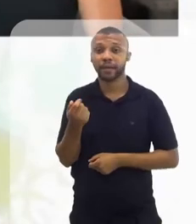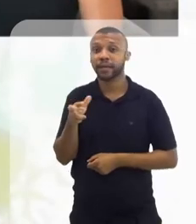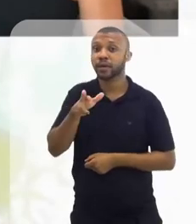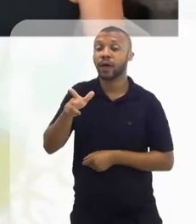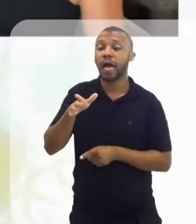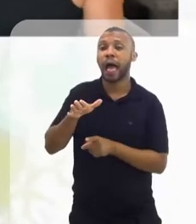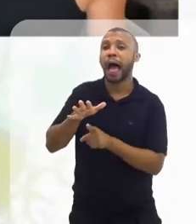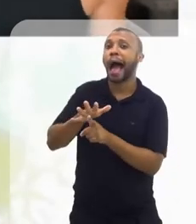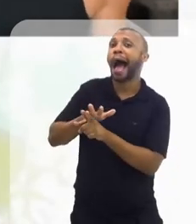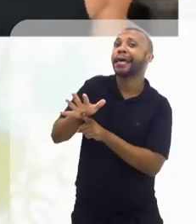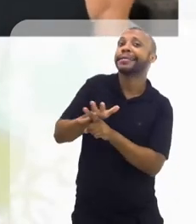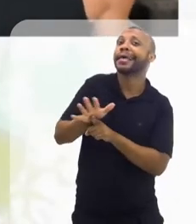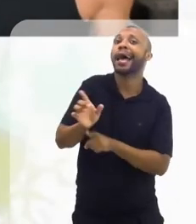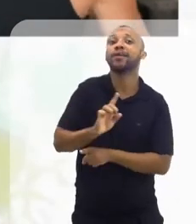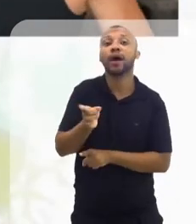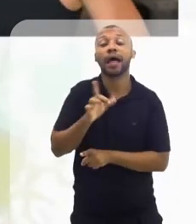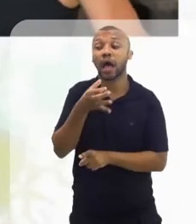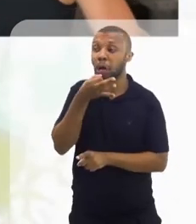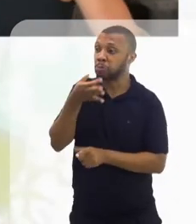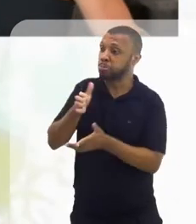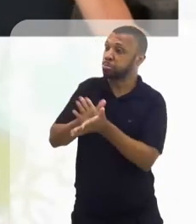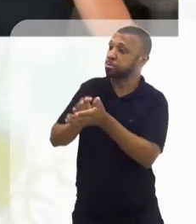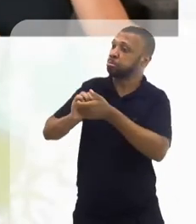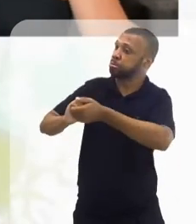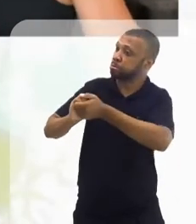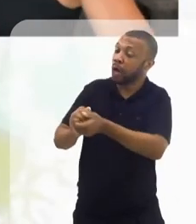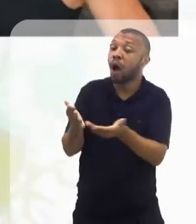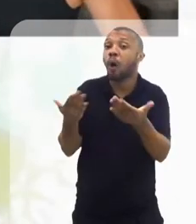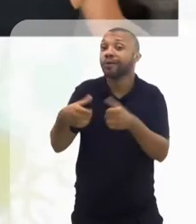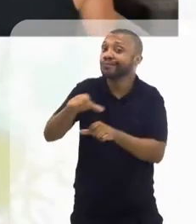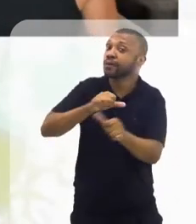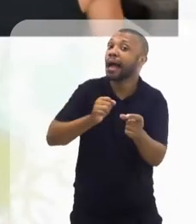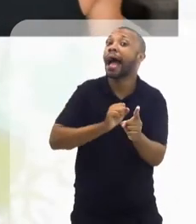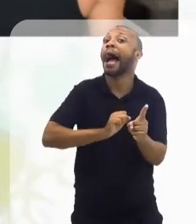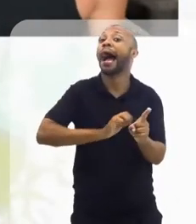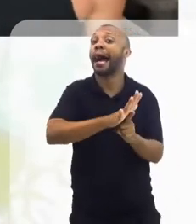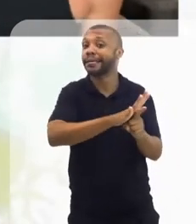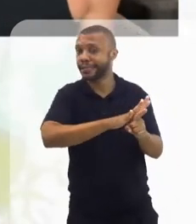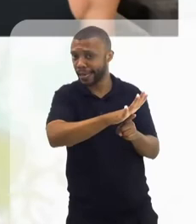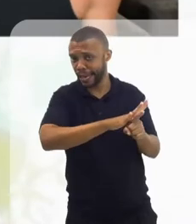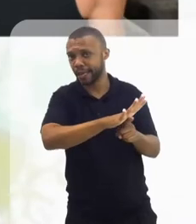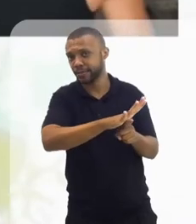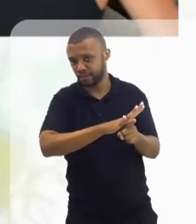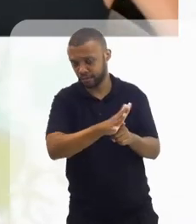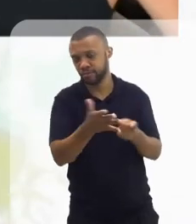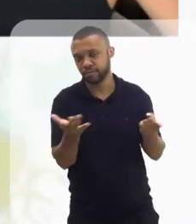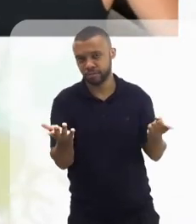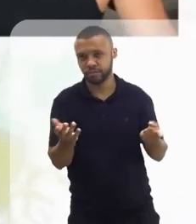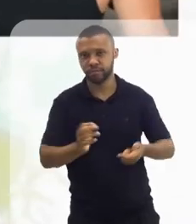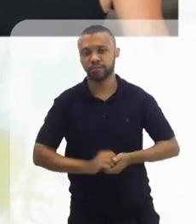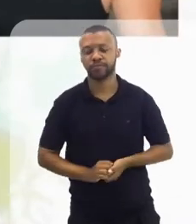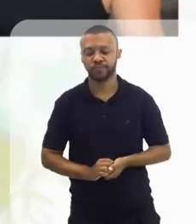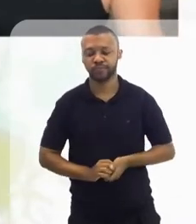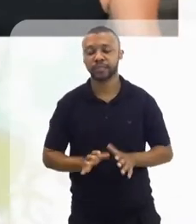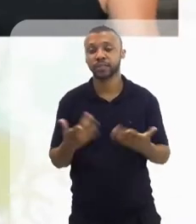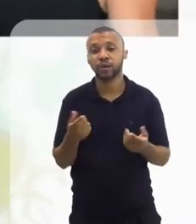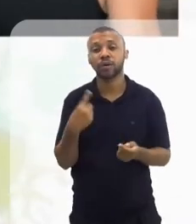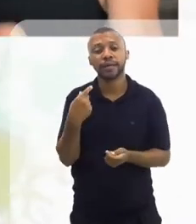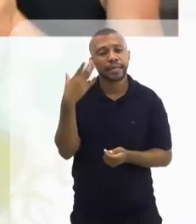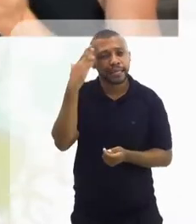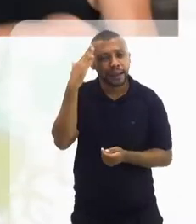que não era assédio, era elogio, né, e que hoje já é um assédio e que a gente também tem